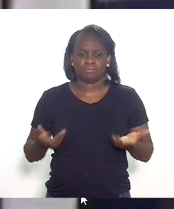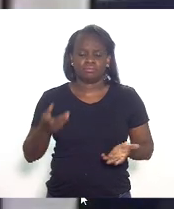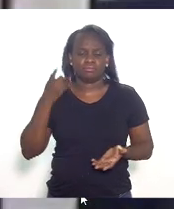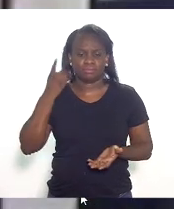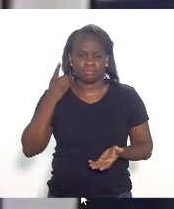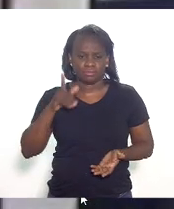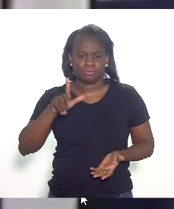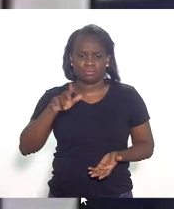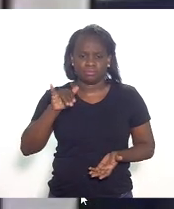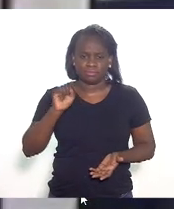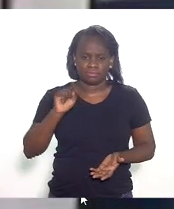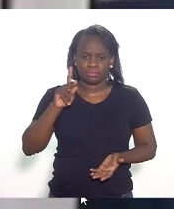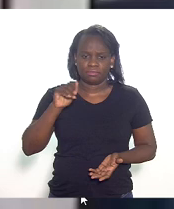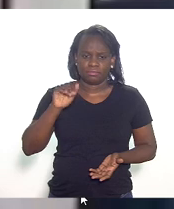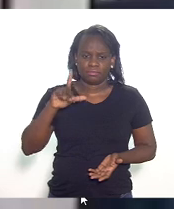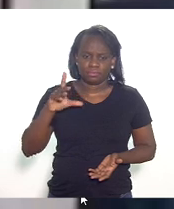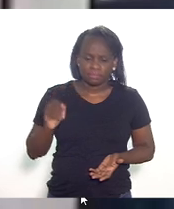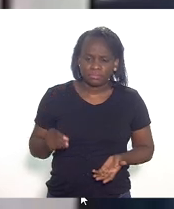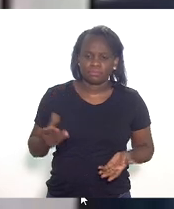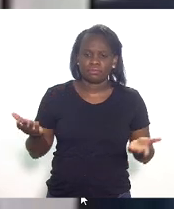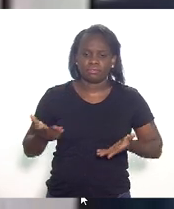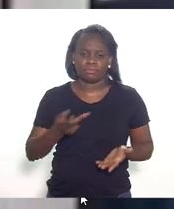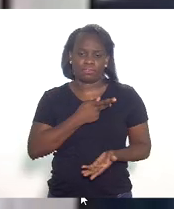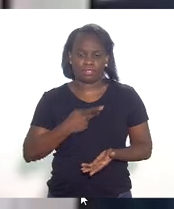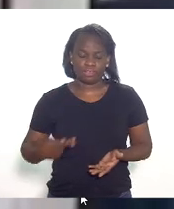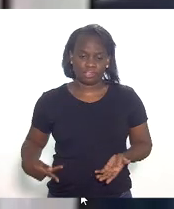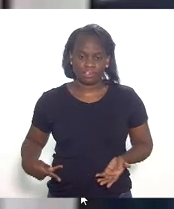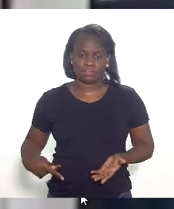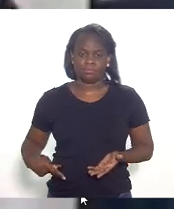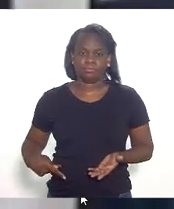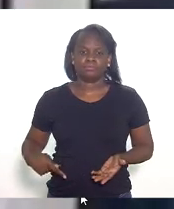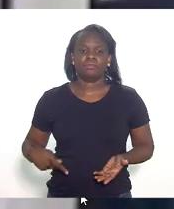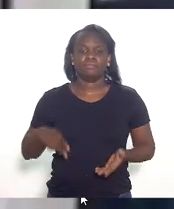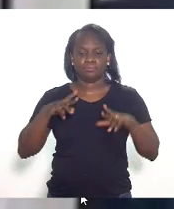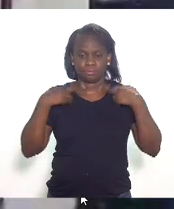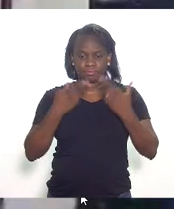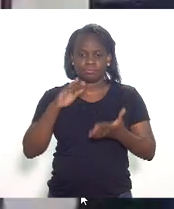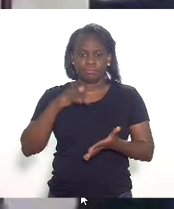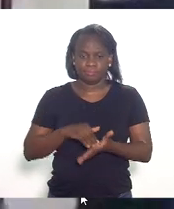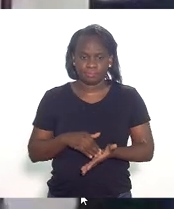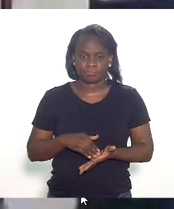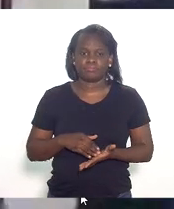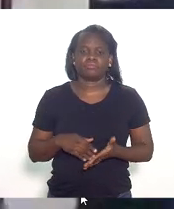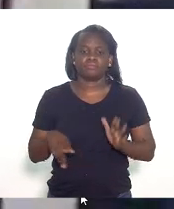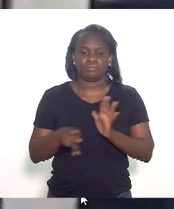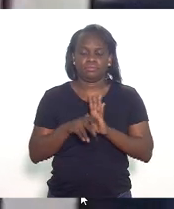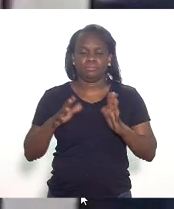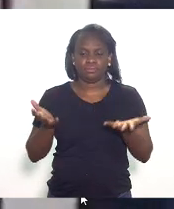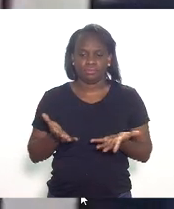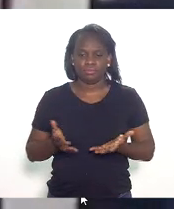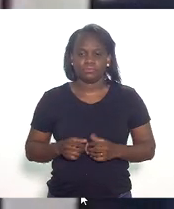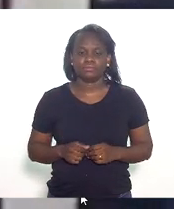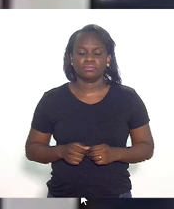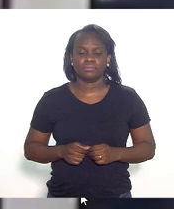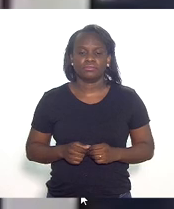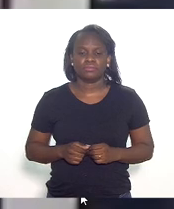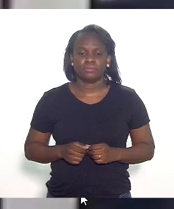Corrêa da Rocha, que preside o expediente final da sessão do dia de hoje,